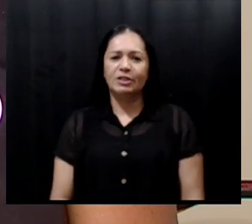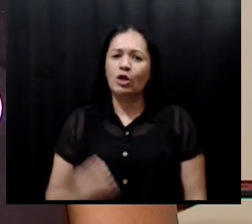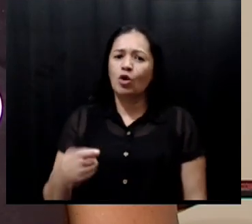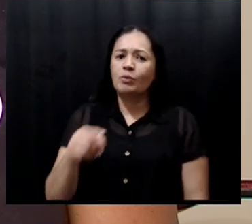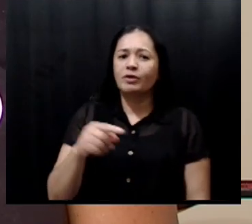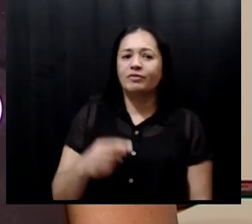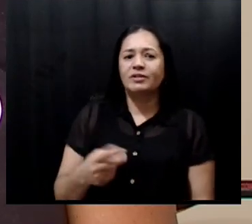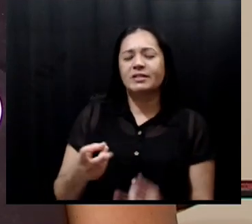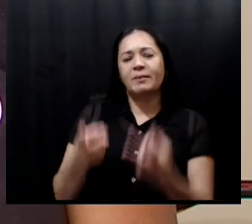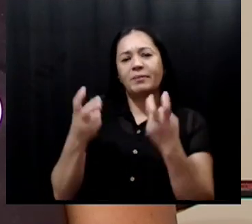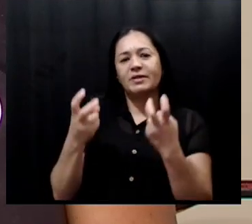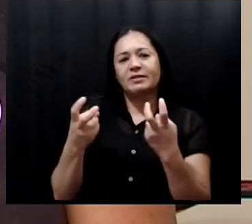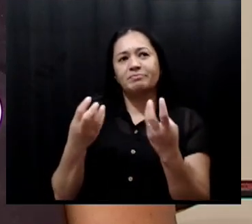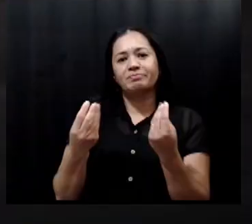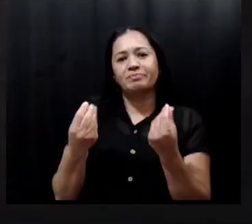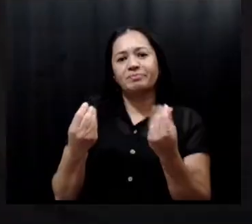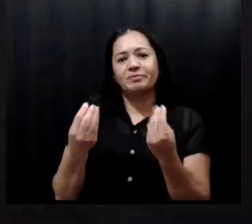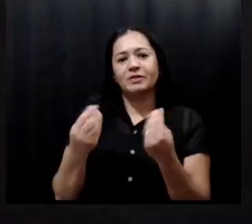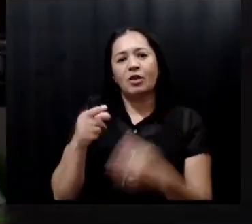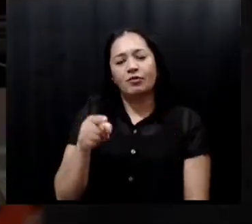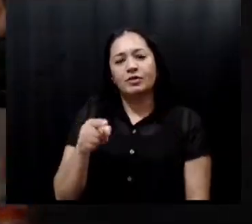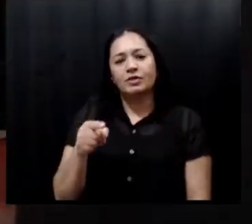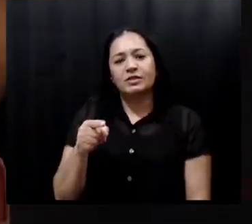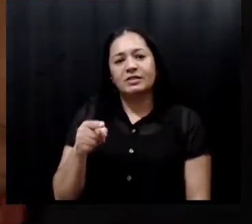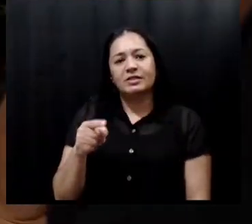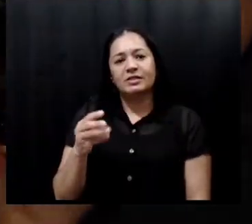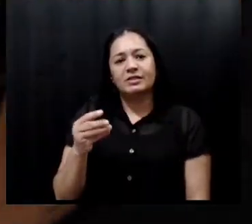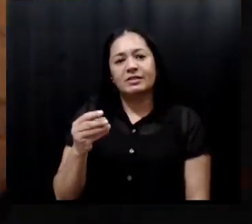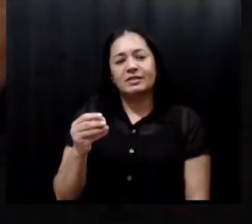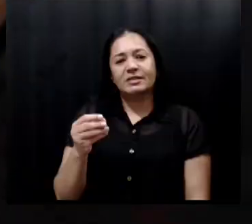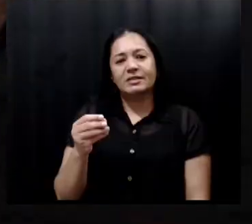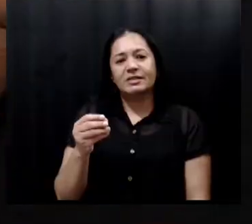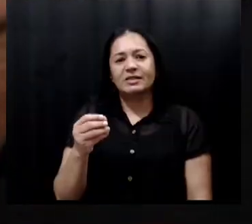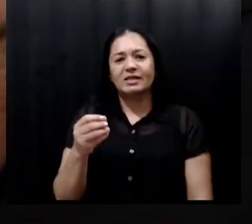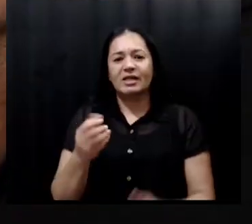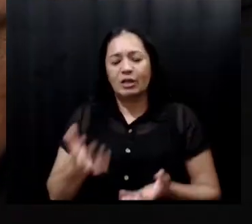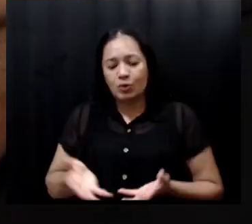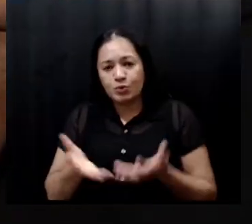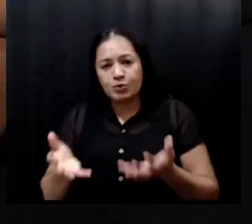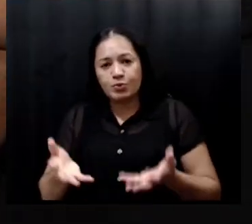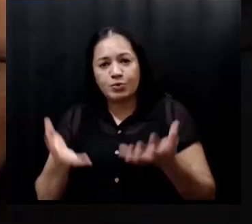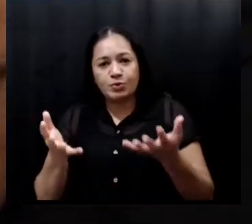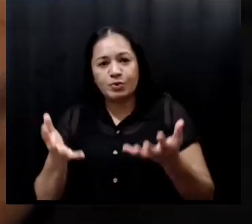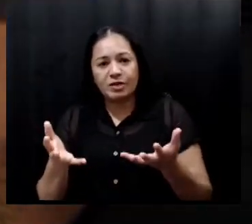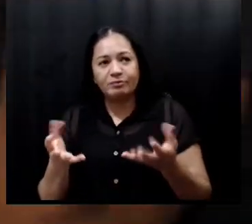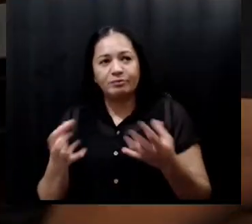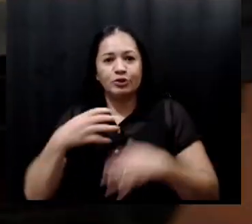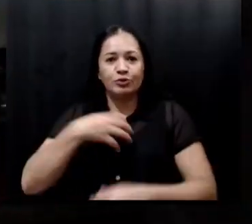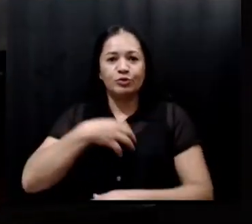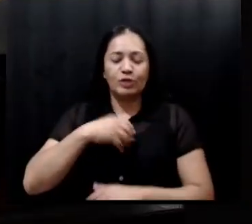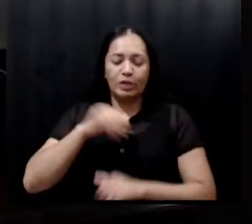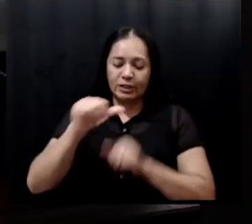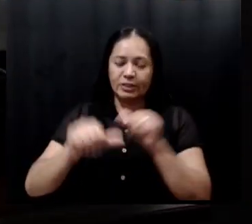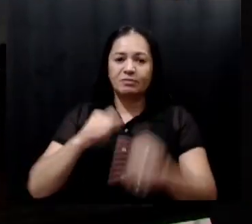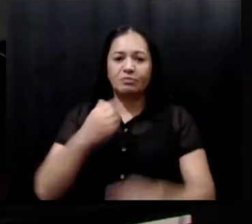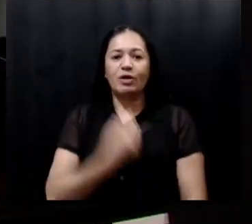né, que você acabou com aquelas palavras de incentivo, de certa forma, transformando a vida do seu filho